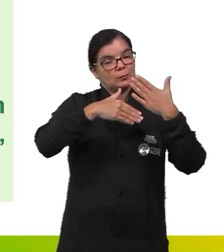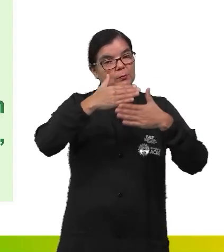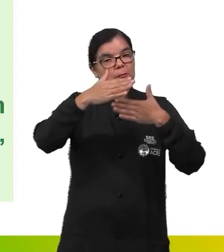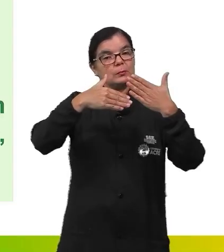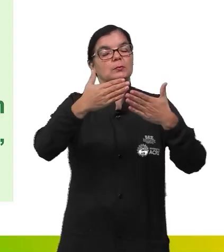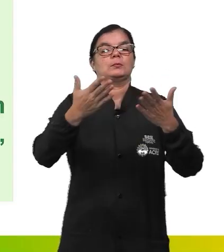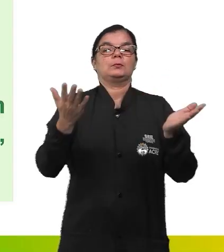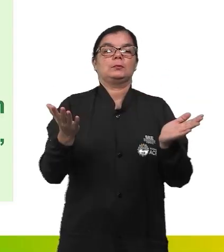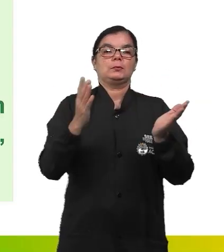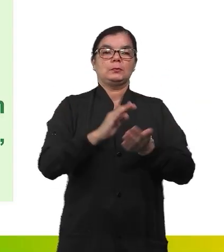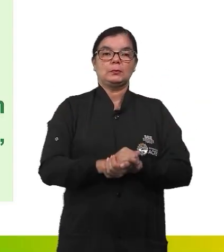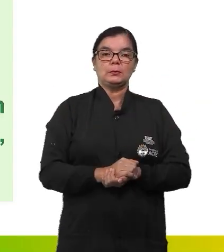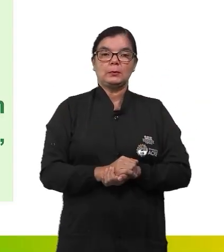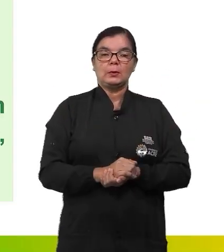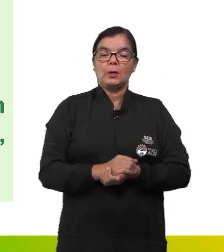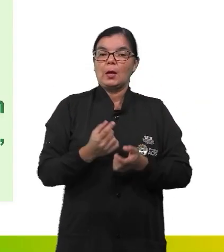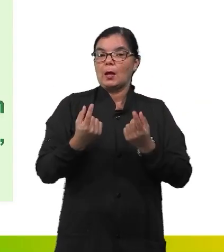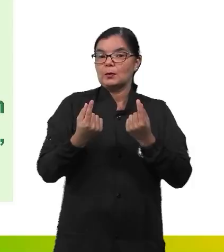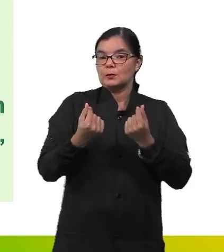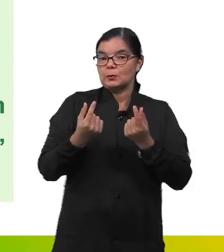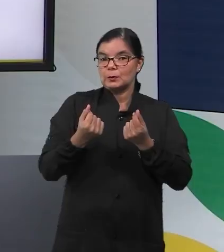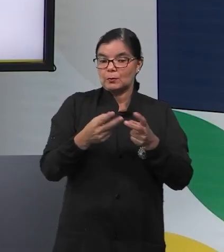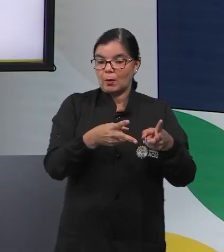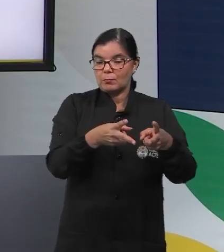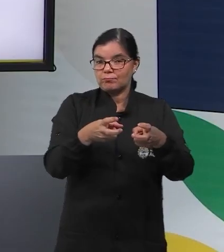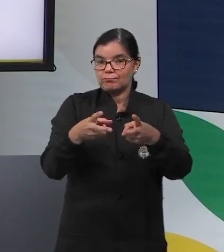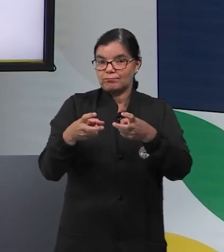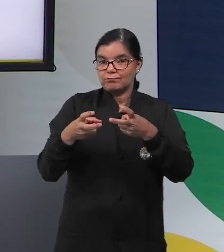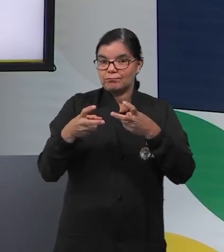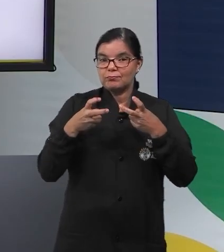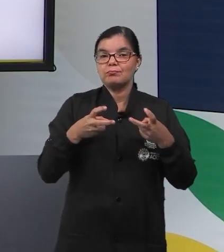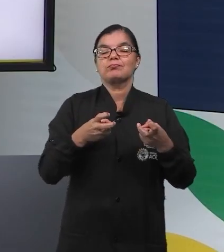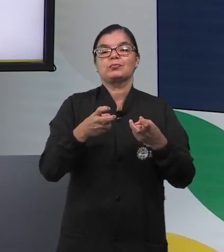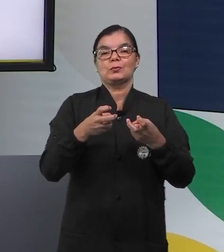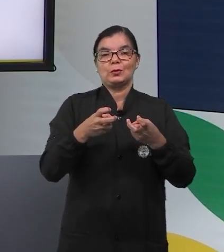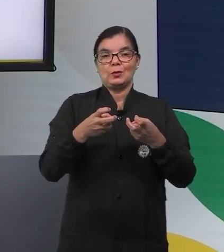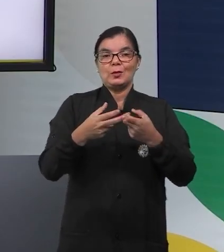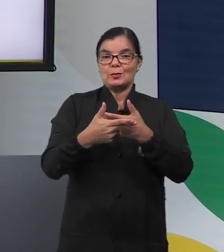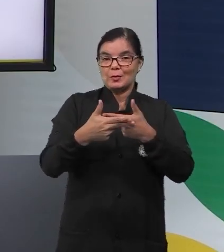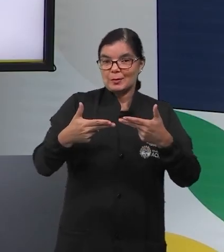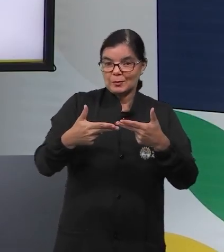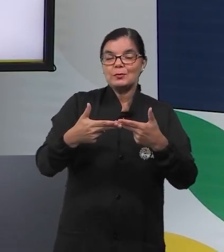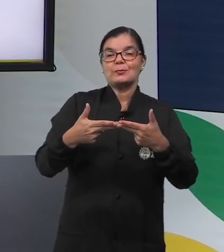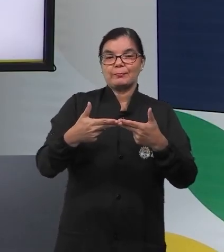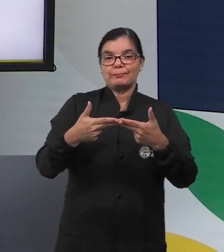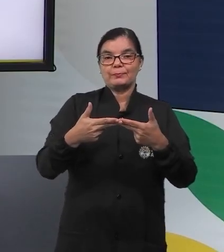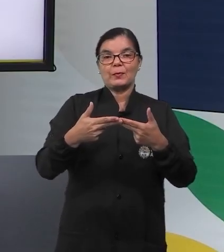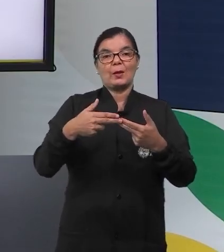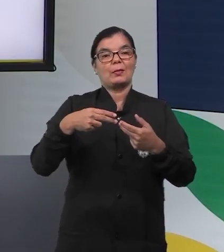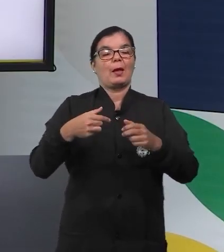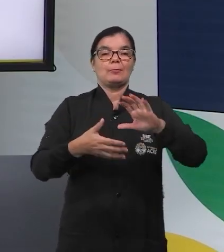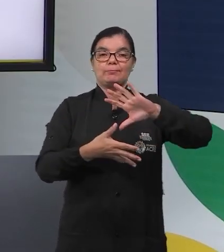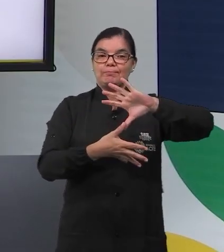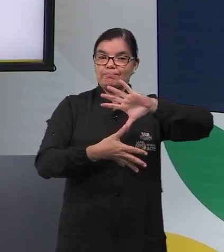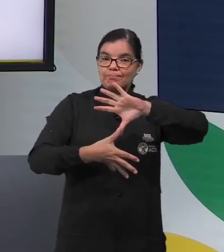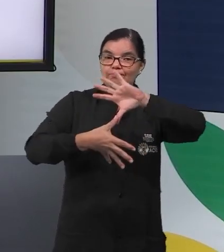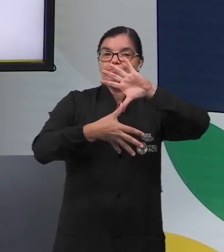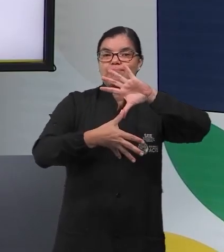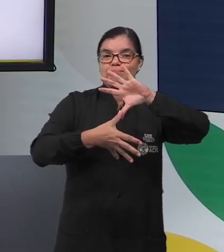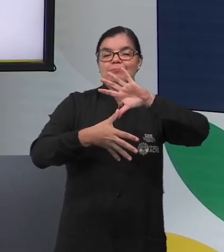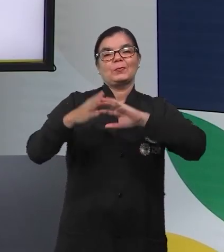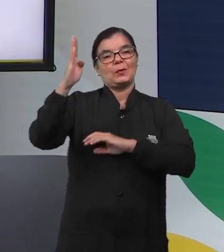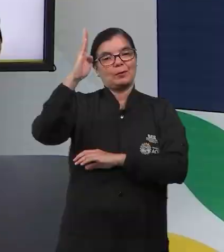desenvolvimento para a Europa, às custas da exploração dos recursos e dos minérios aqui da América, aqui do